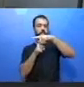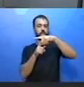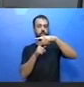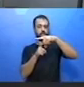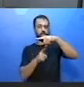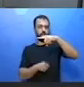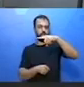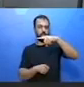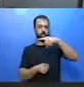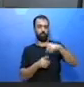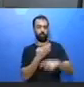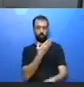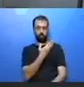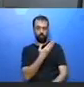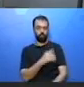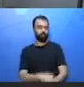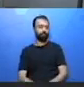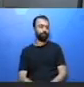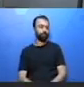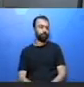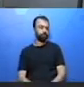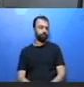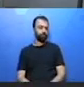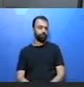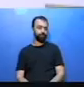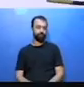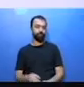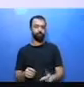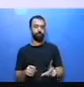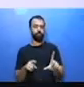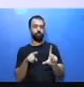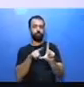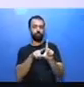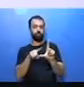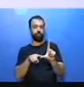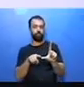formando, sempre a altura forma o ângulo de 90.